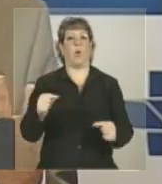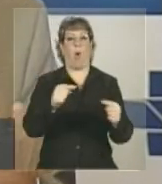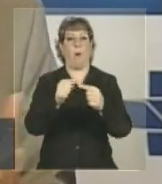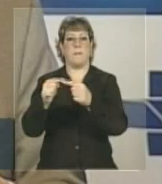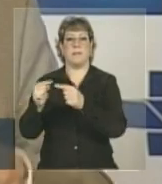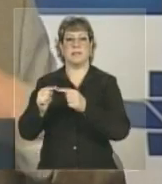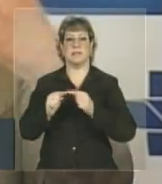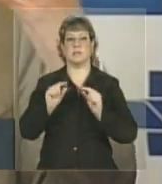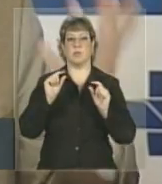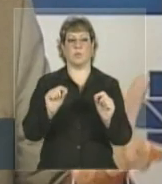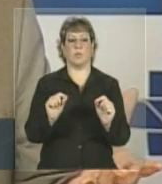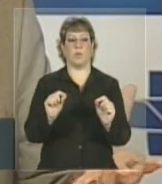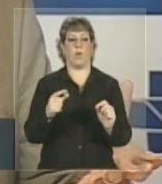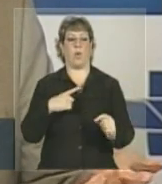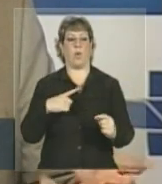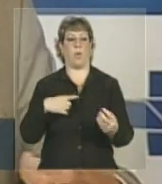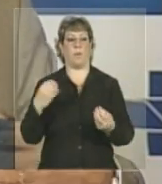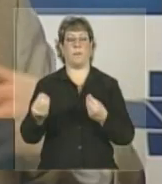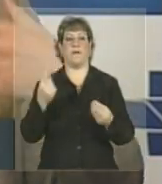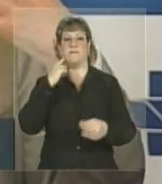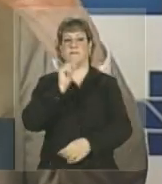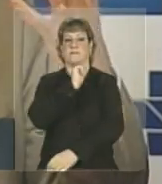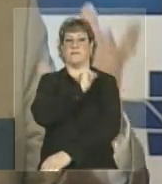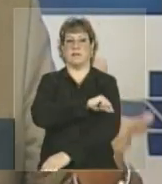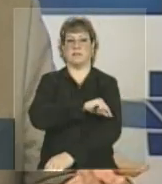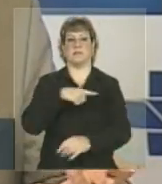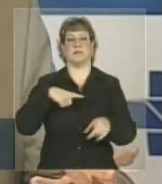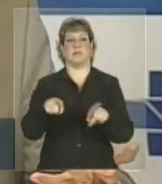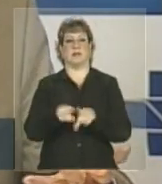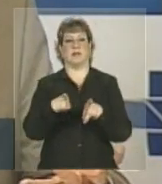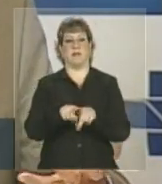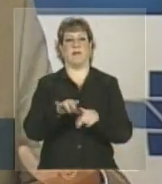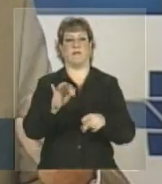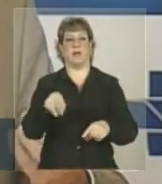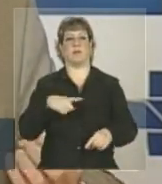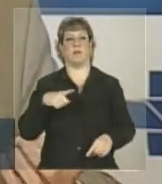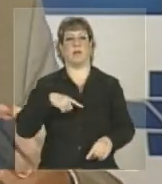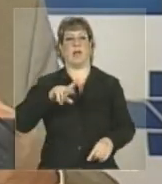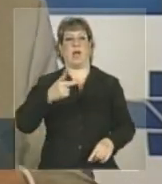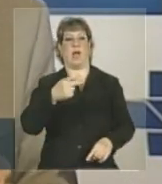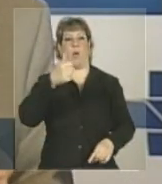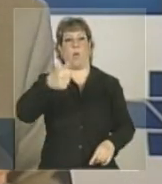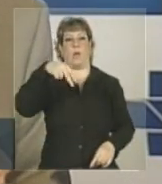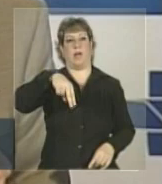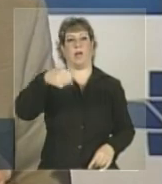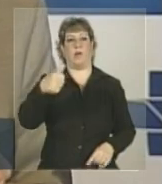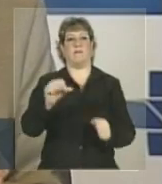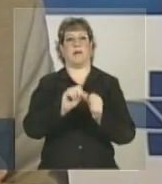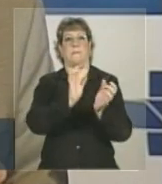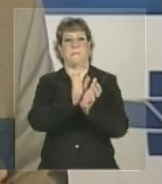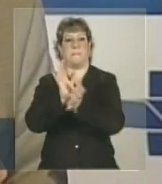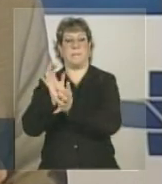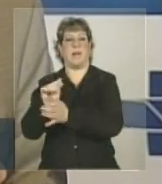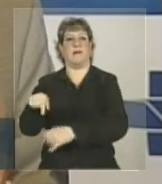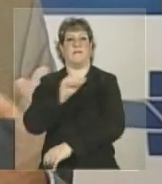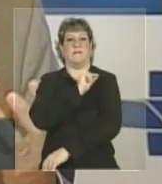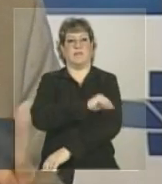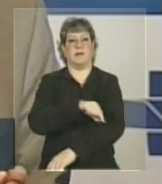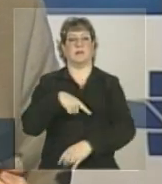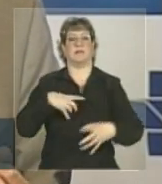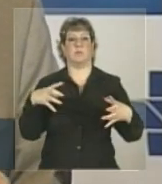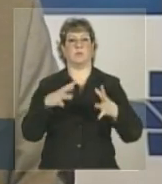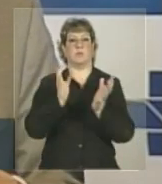combinação, né, tanto da vacinação, o fato do H1N1 estar fazendo parte da